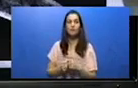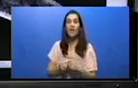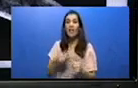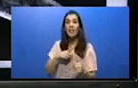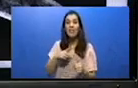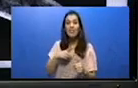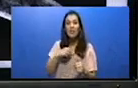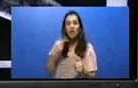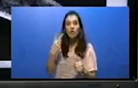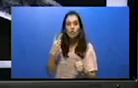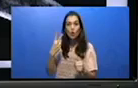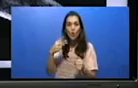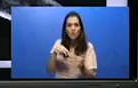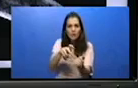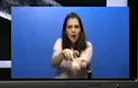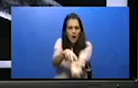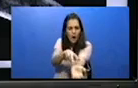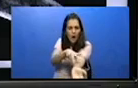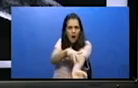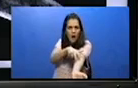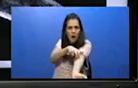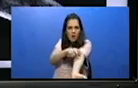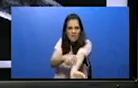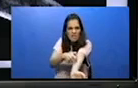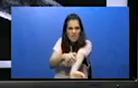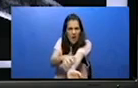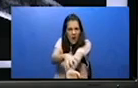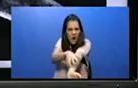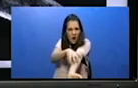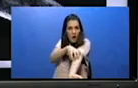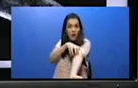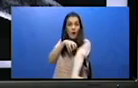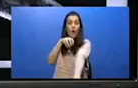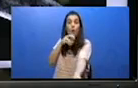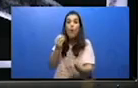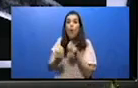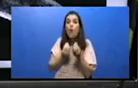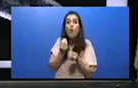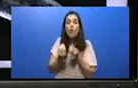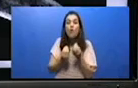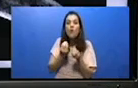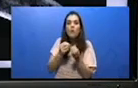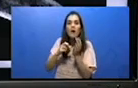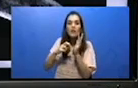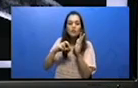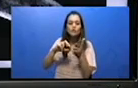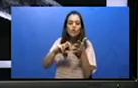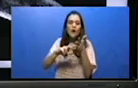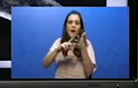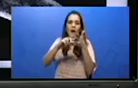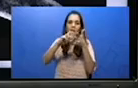dois cordões nervosos que se estendem ao longo do corpo como se fosse uma escada de cordas.